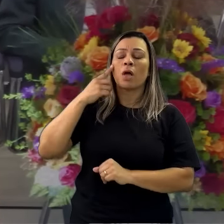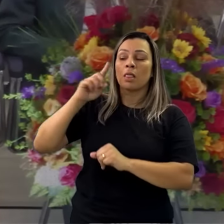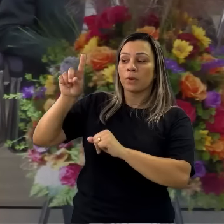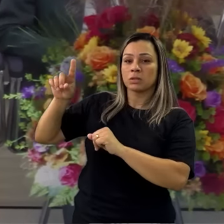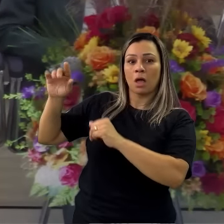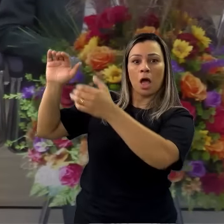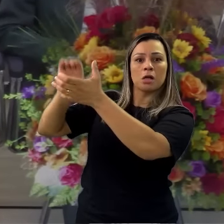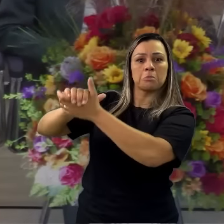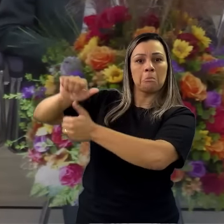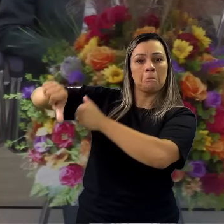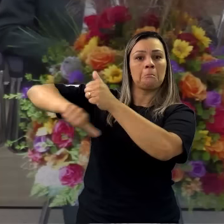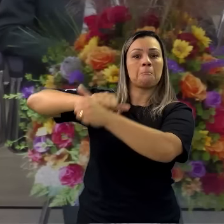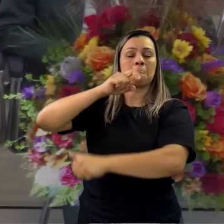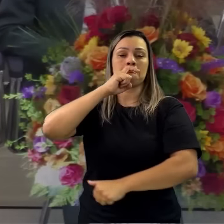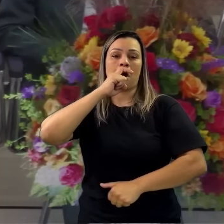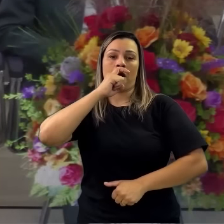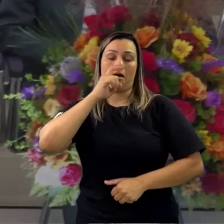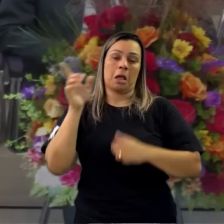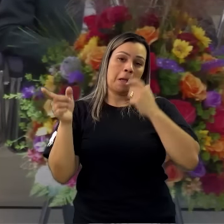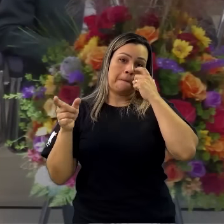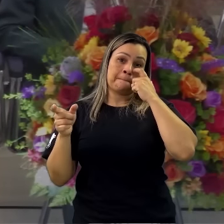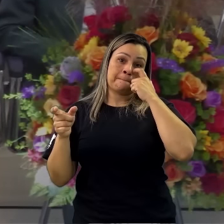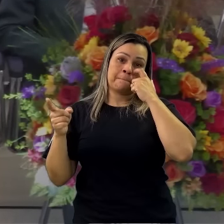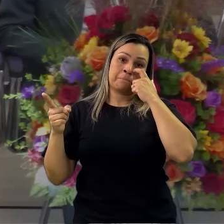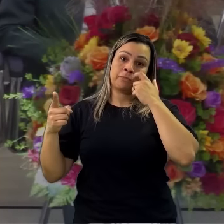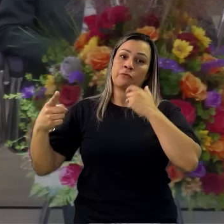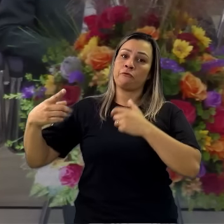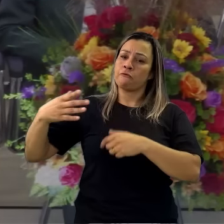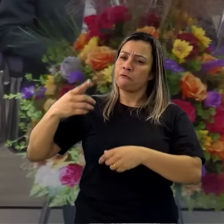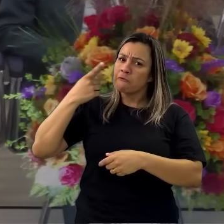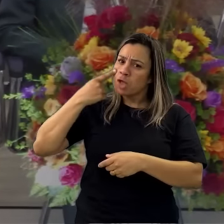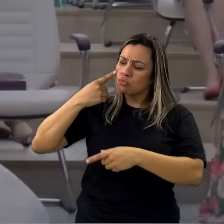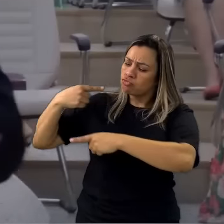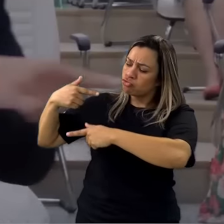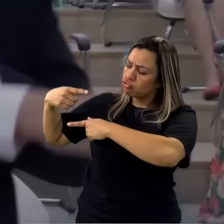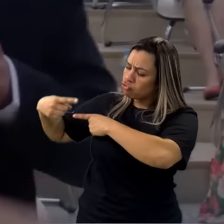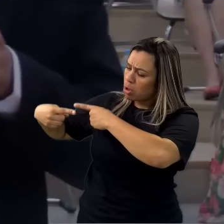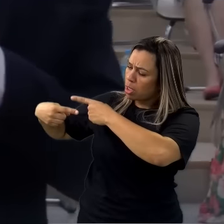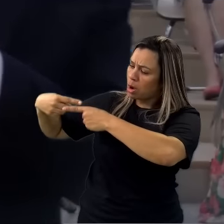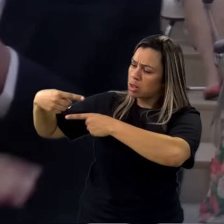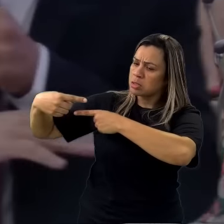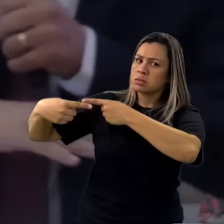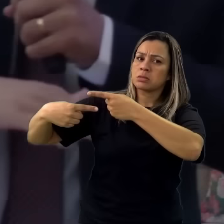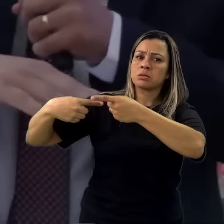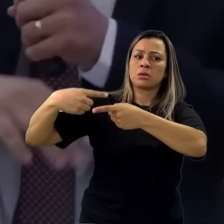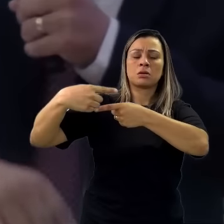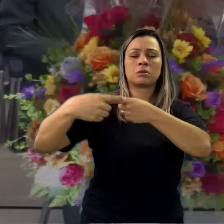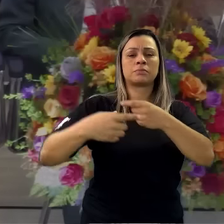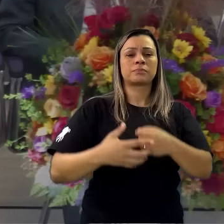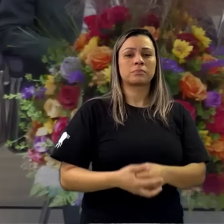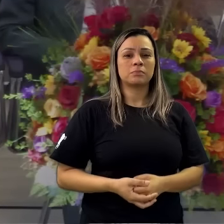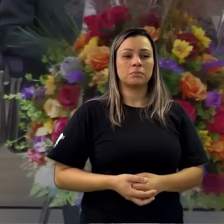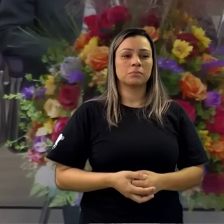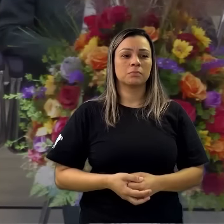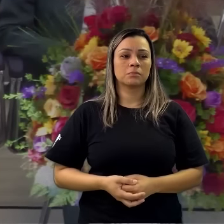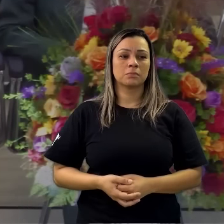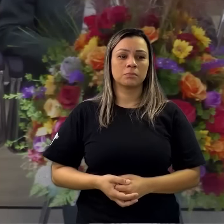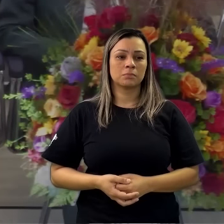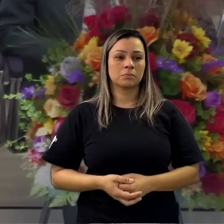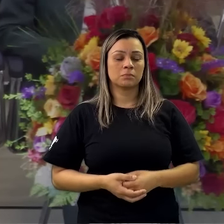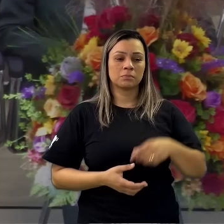o filho da daquele criança que ele viu nascer crescer o pastor da igreja virá para aquela criança quando ficou jovenzinho disse